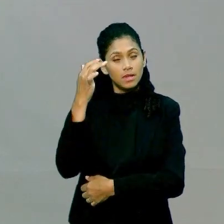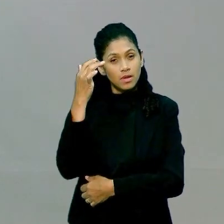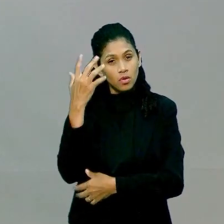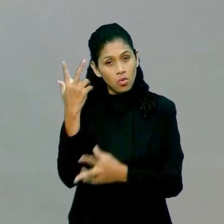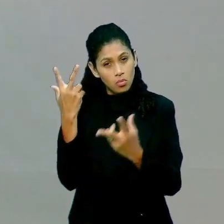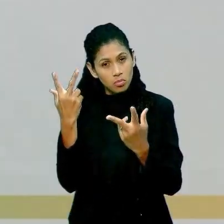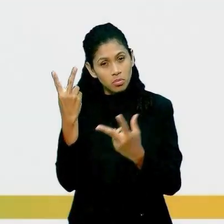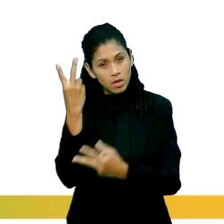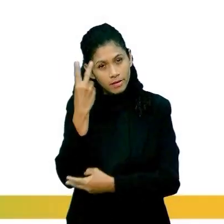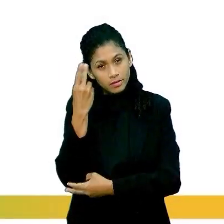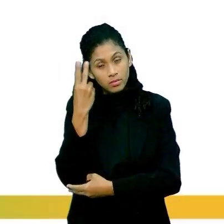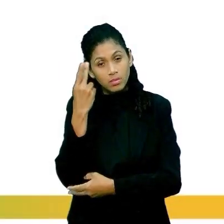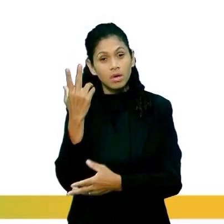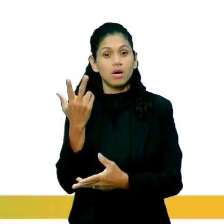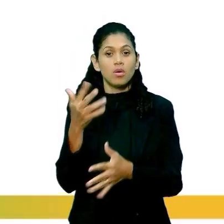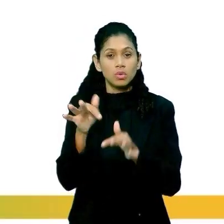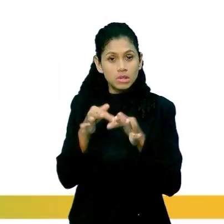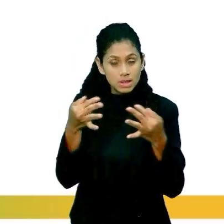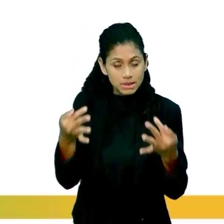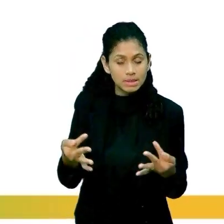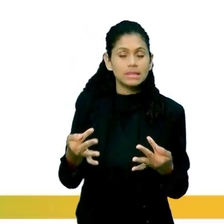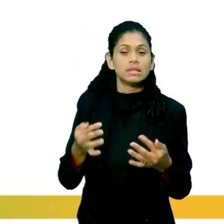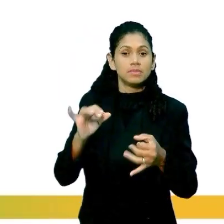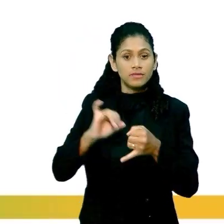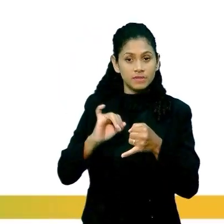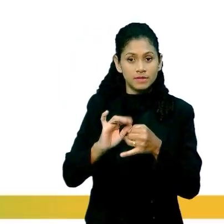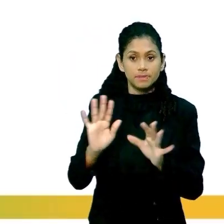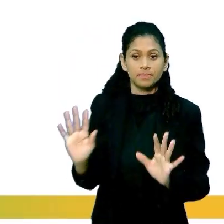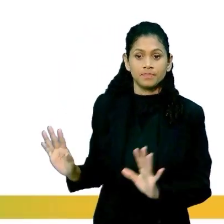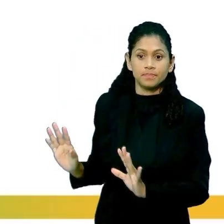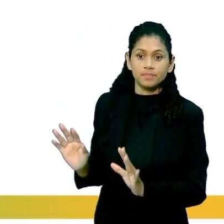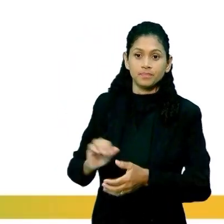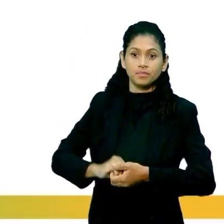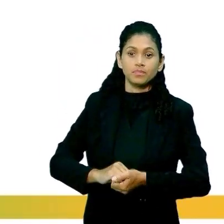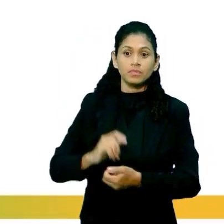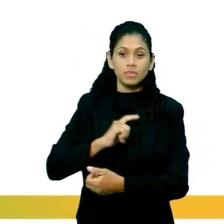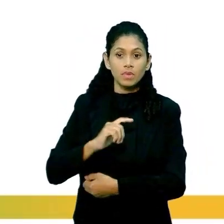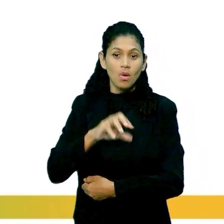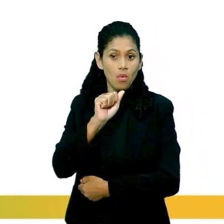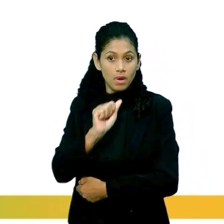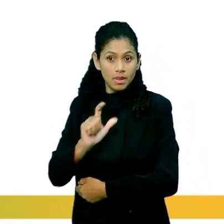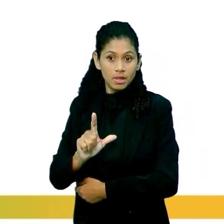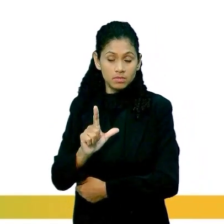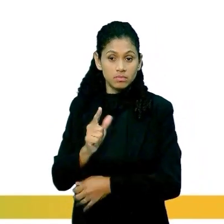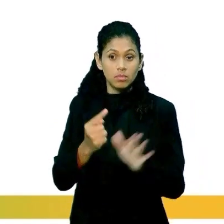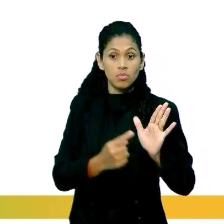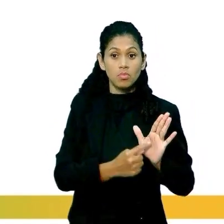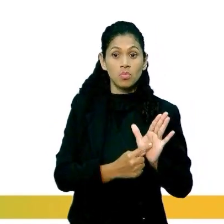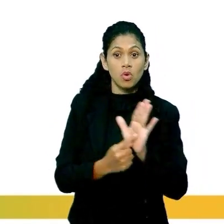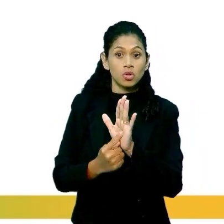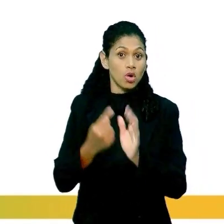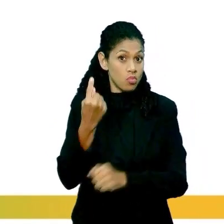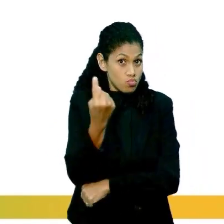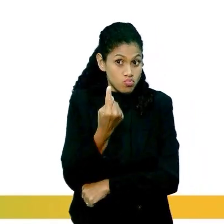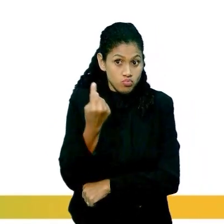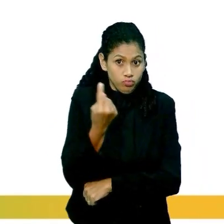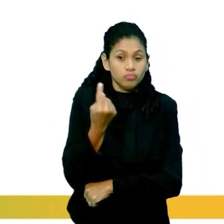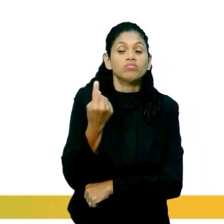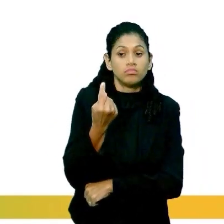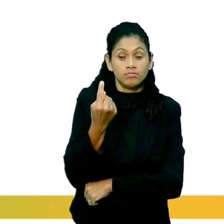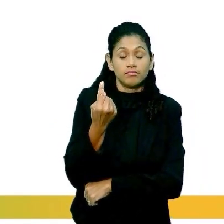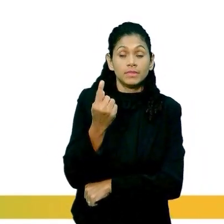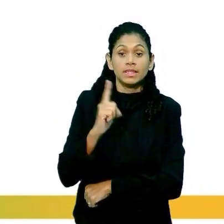balanceamento. Olha só. Eu tenho aí então, ó, o alumínio aparecendo uma vez no reagente e uma vez no produto e o